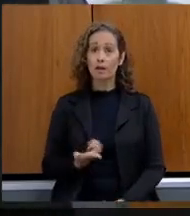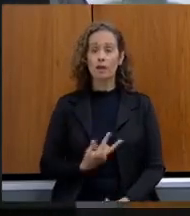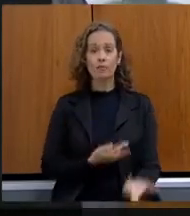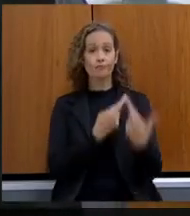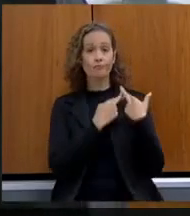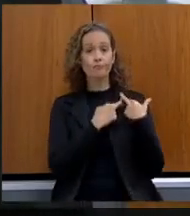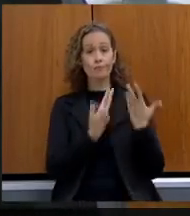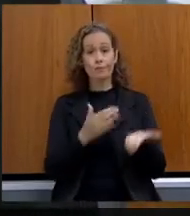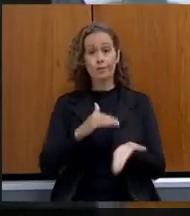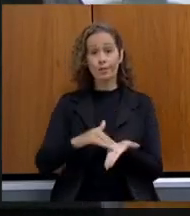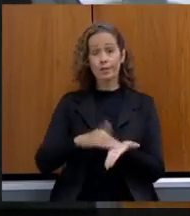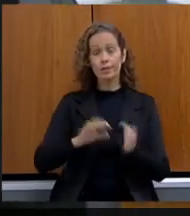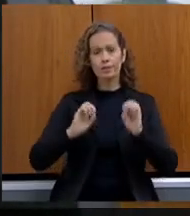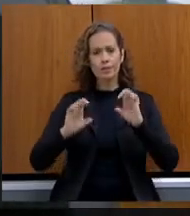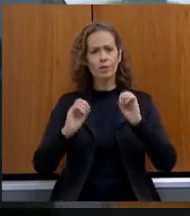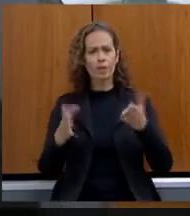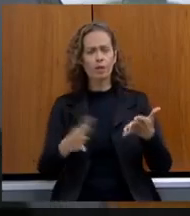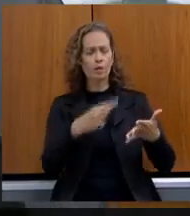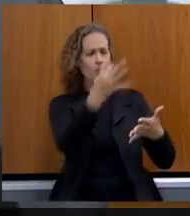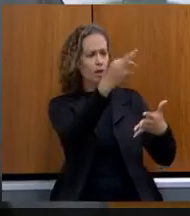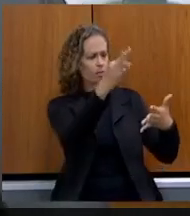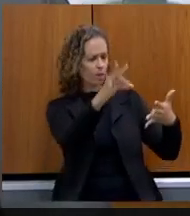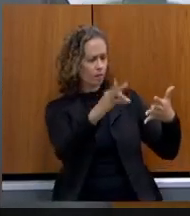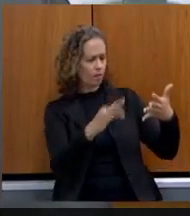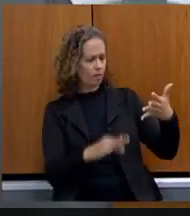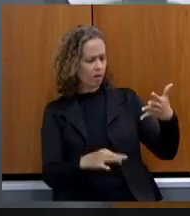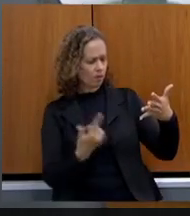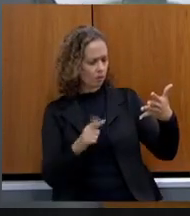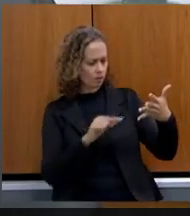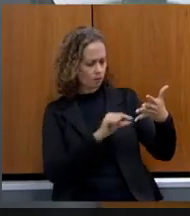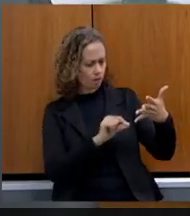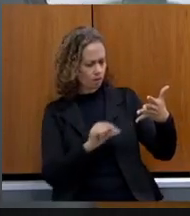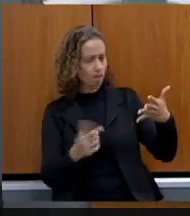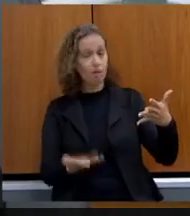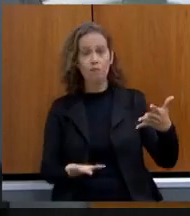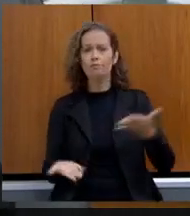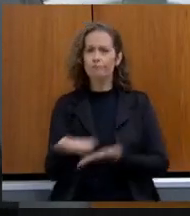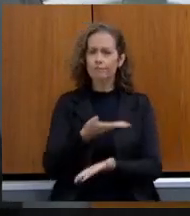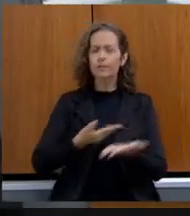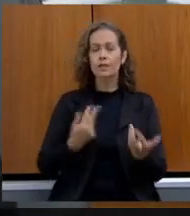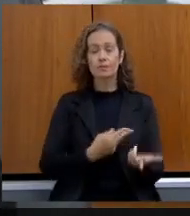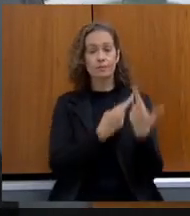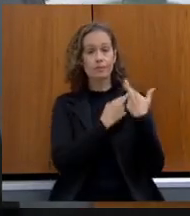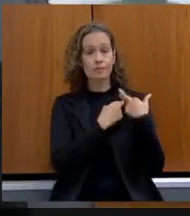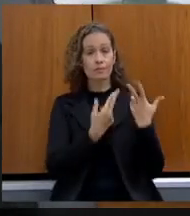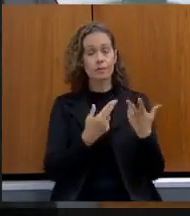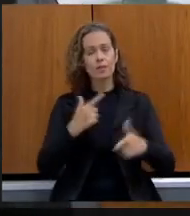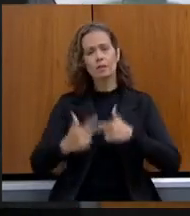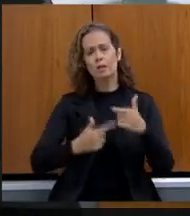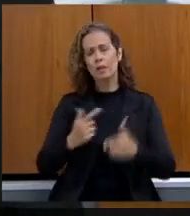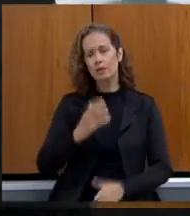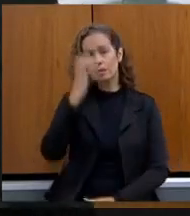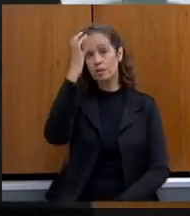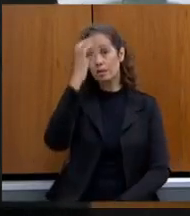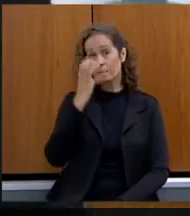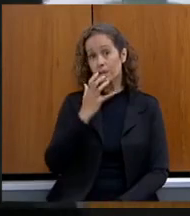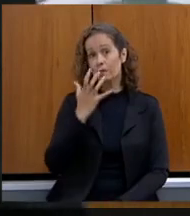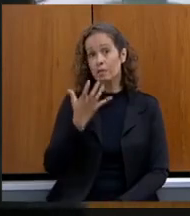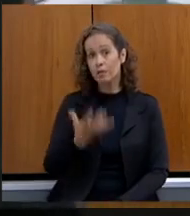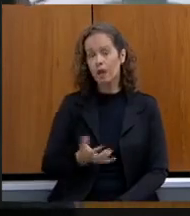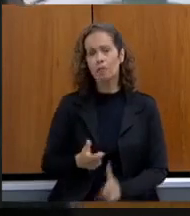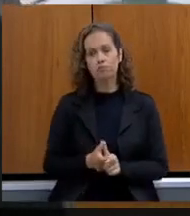caso algo não esteja descrito no check list é um compartilhamento de responsabilidade e quem trabalha muito sério e que é